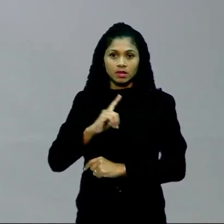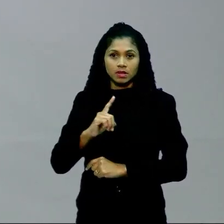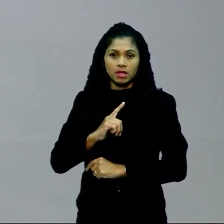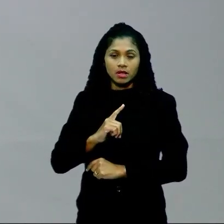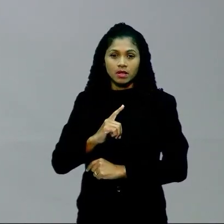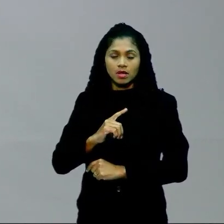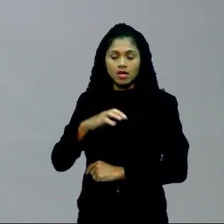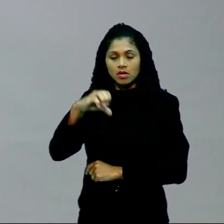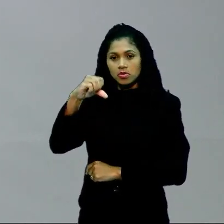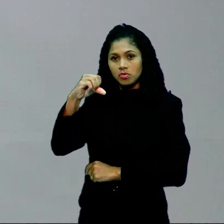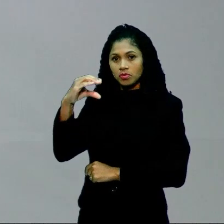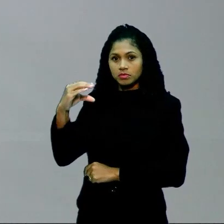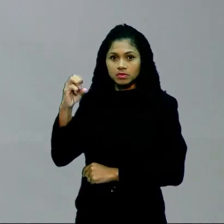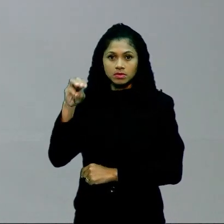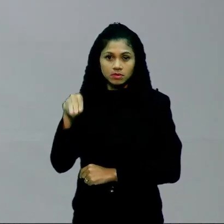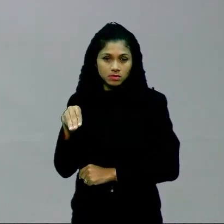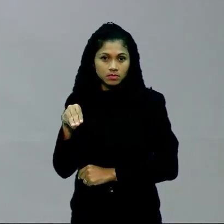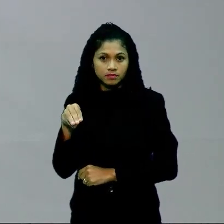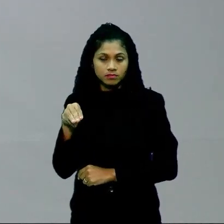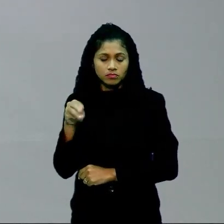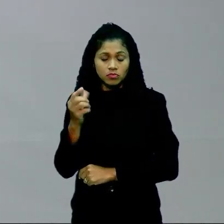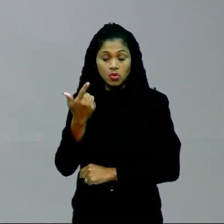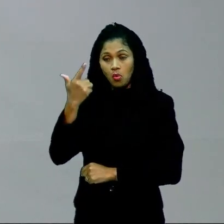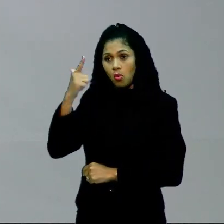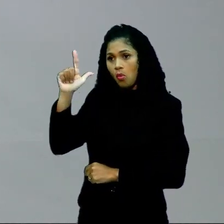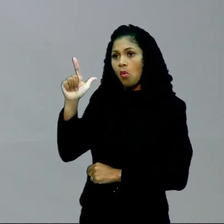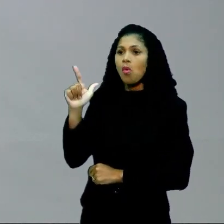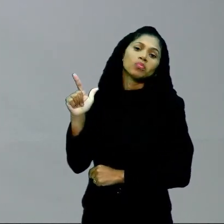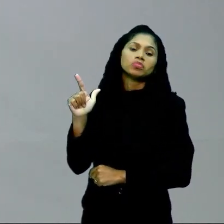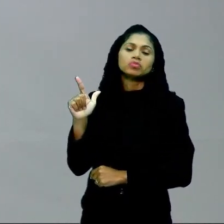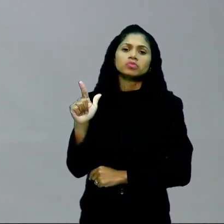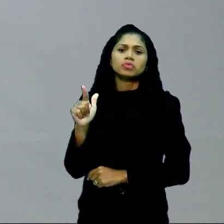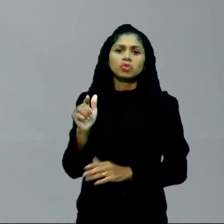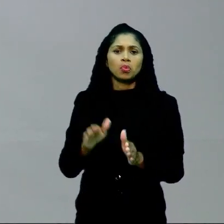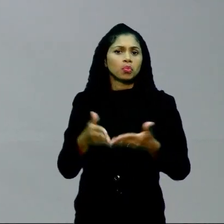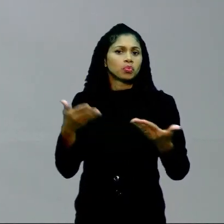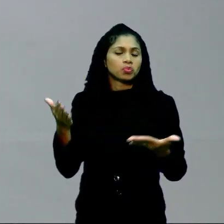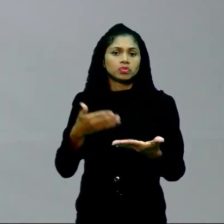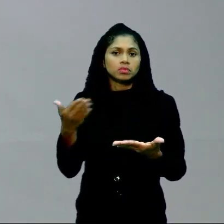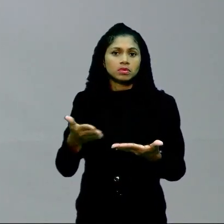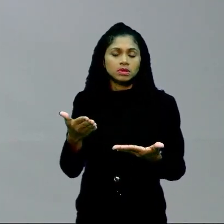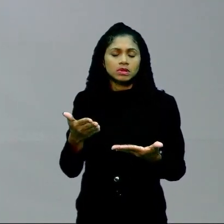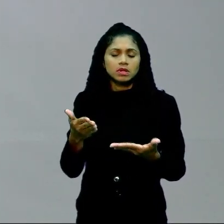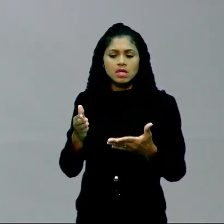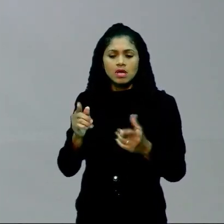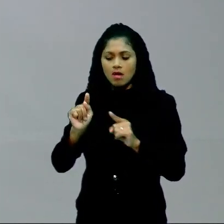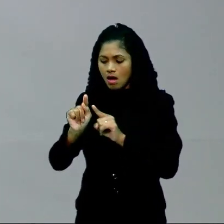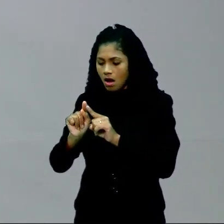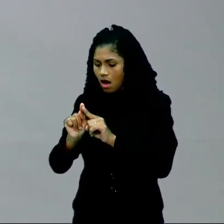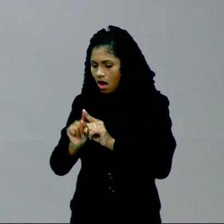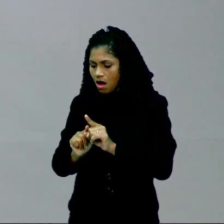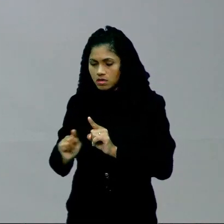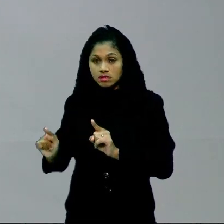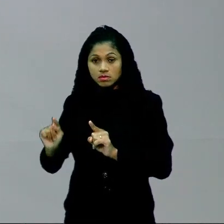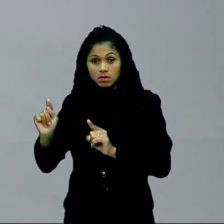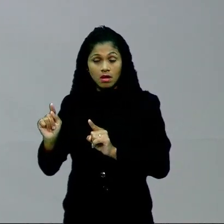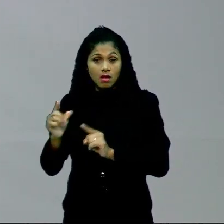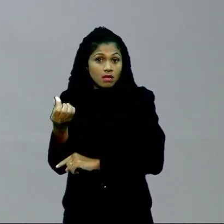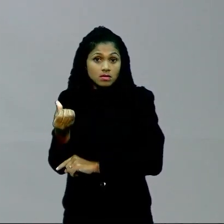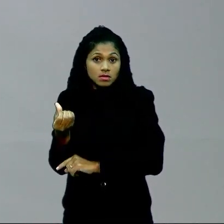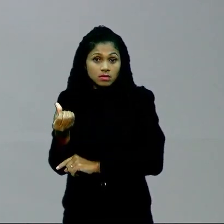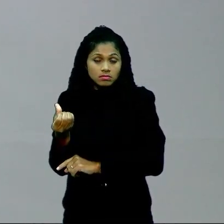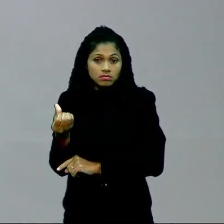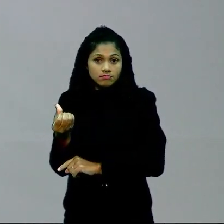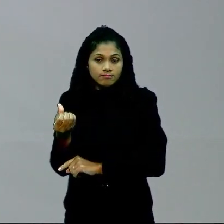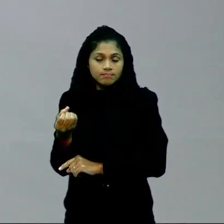mapa, a régua deu 9 centímetros. Já em outro livro, deu 6. Mas as medidas, pessoal, vai